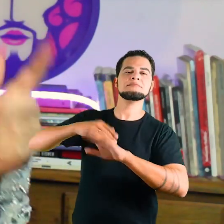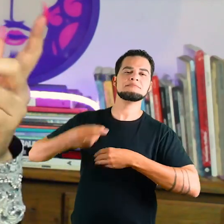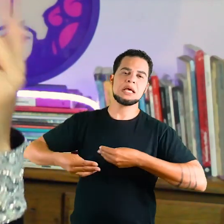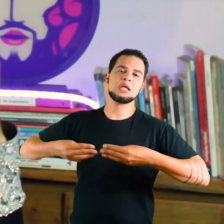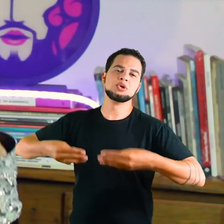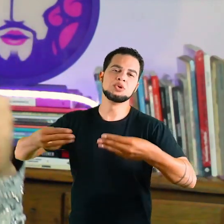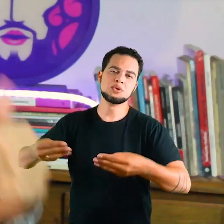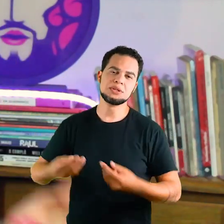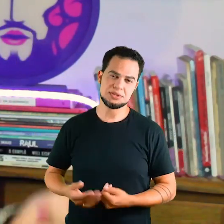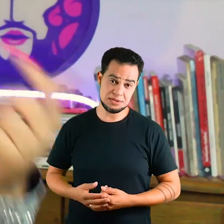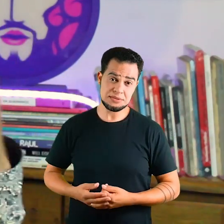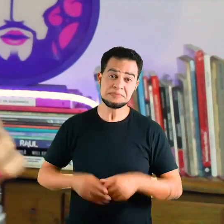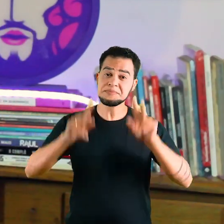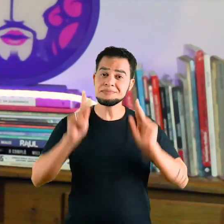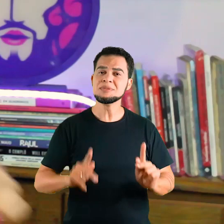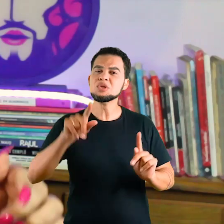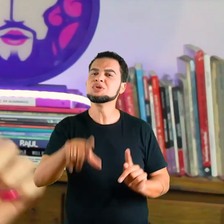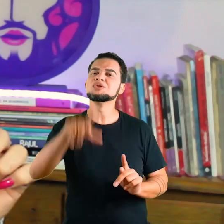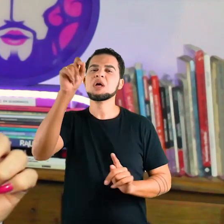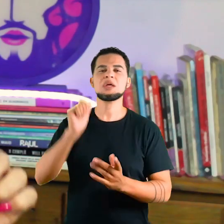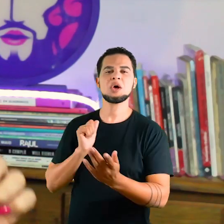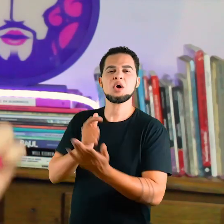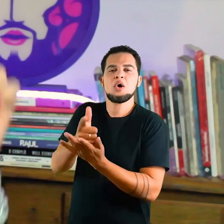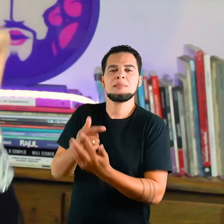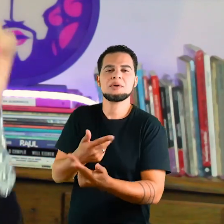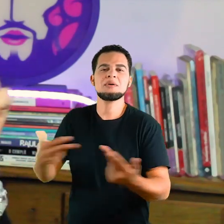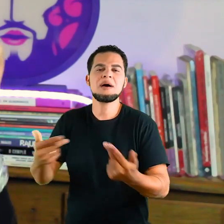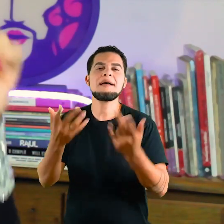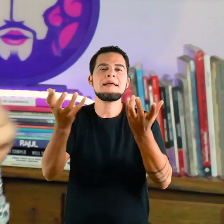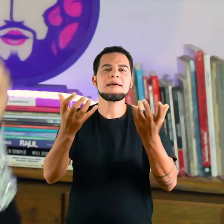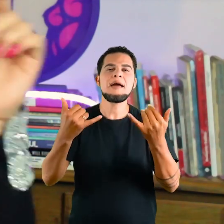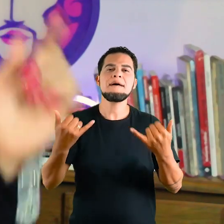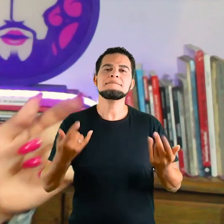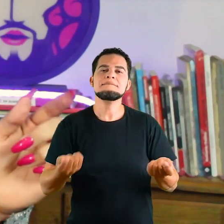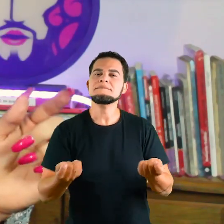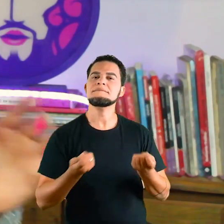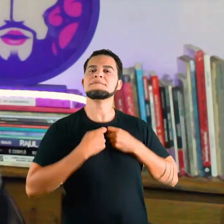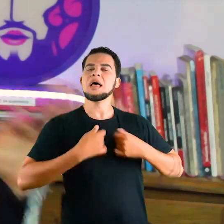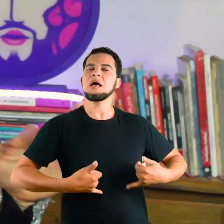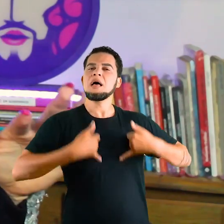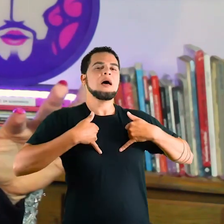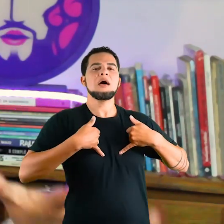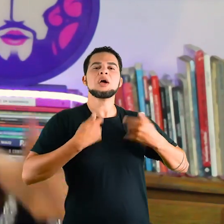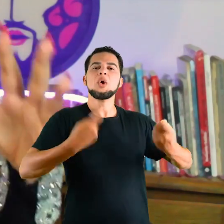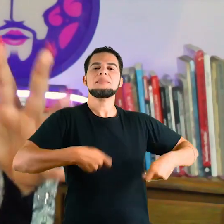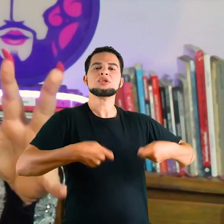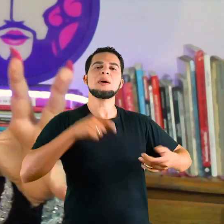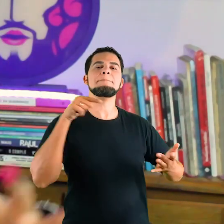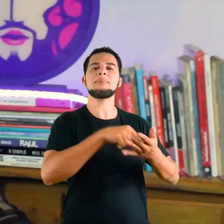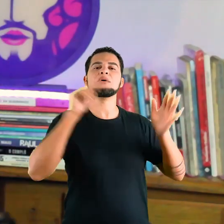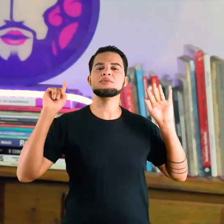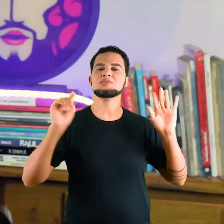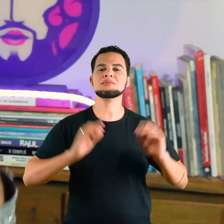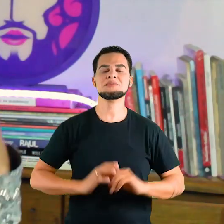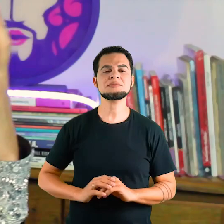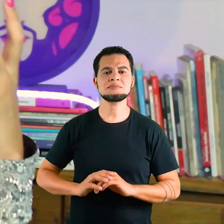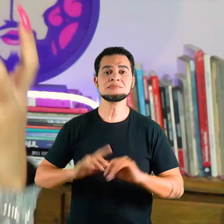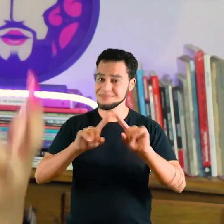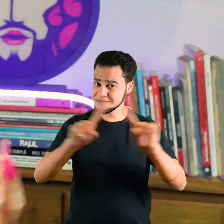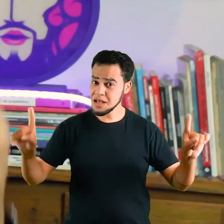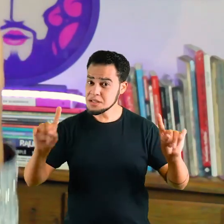Quando uma pessoa opta em adquirir uma mercadoria, ela quer satisfazer sua necessidade. Ponto final. Agora, todas